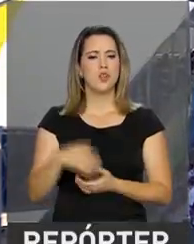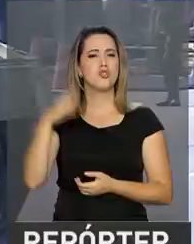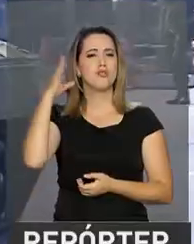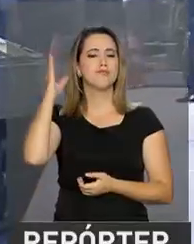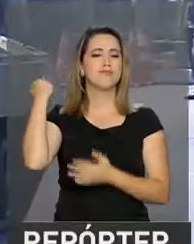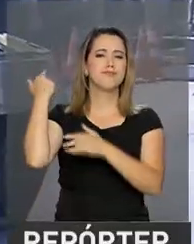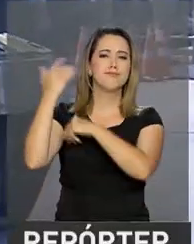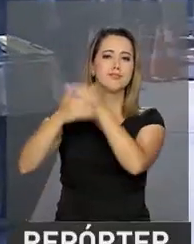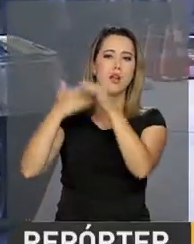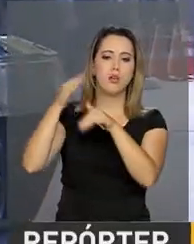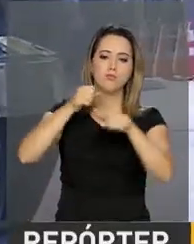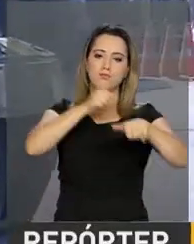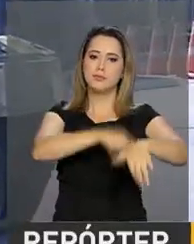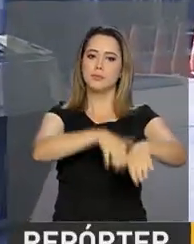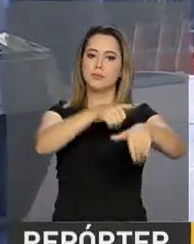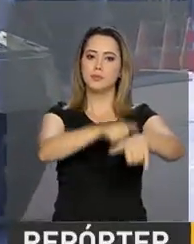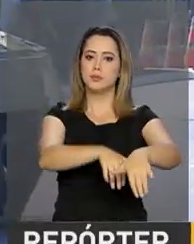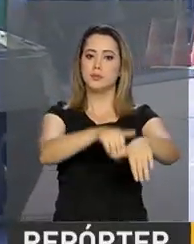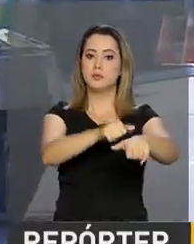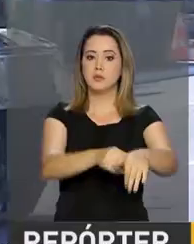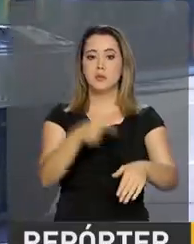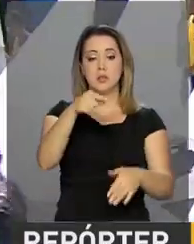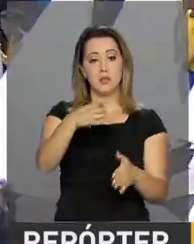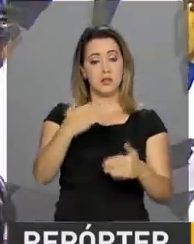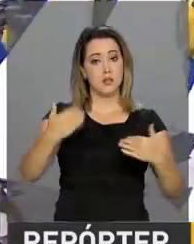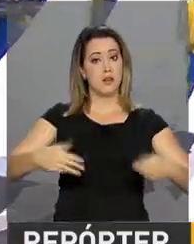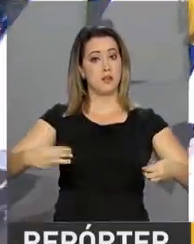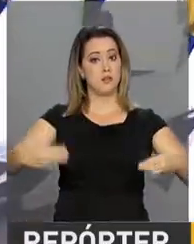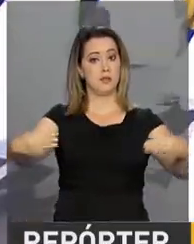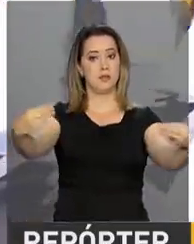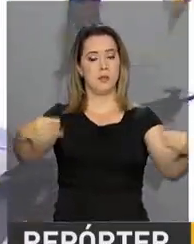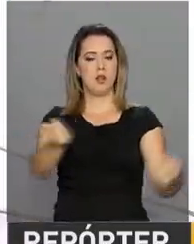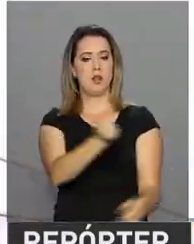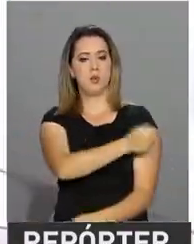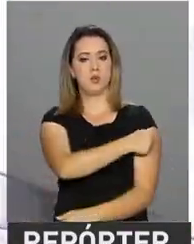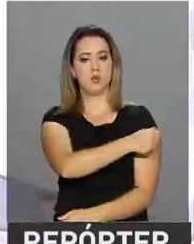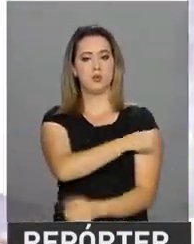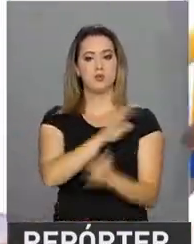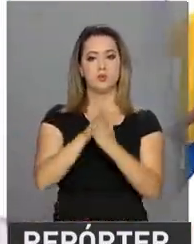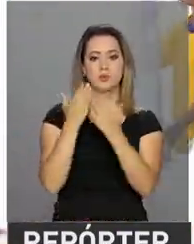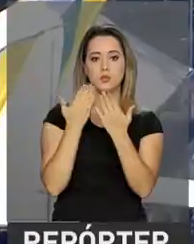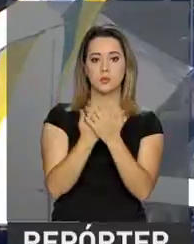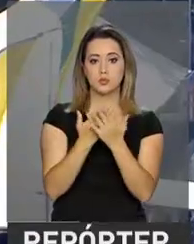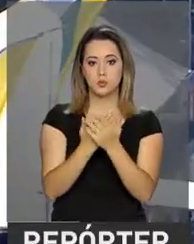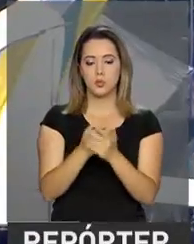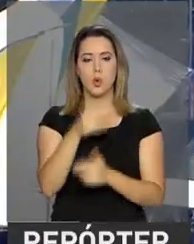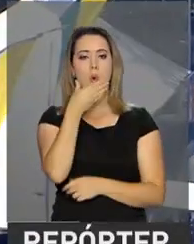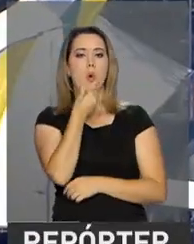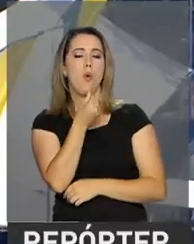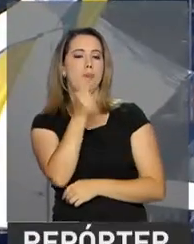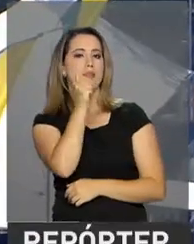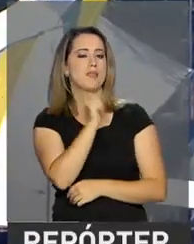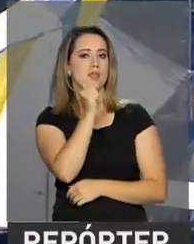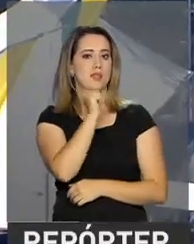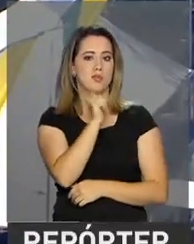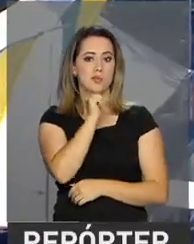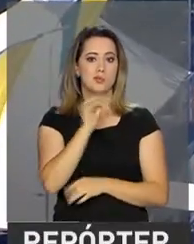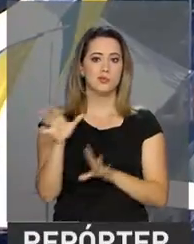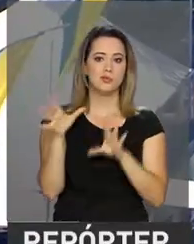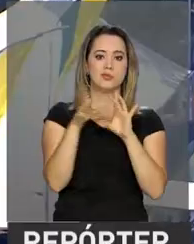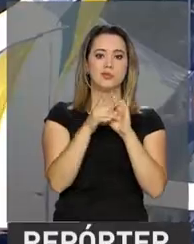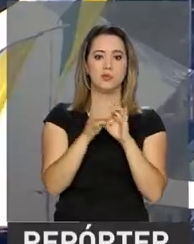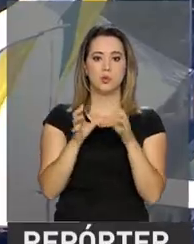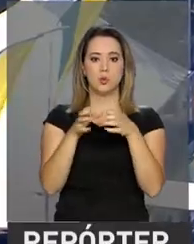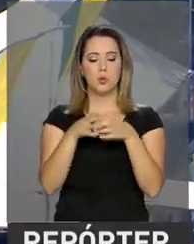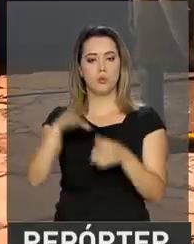tradicional desfile militar traz para a esplanada dos ministérios estudantes de escolas públicas, homens e mulheres integrantes das